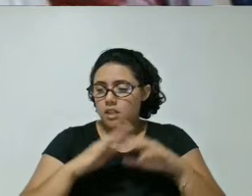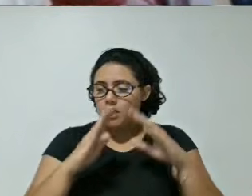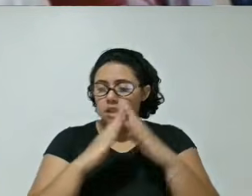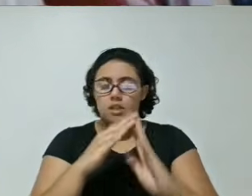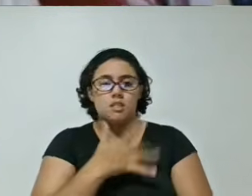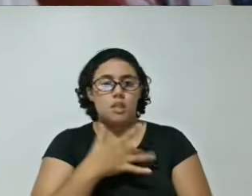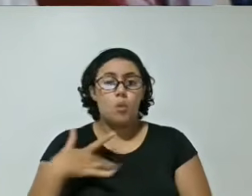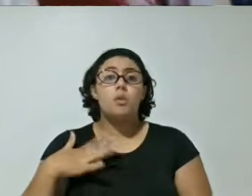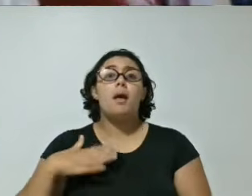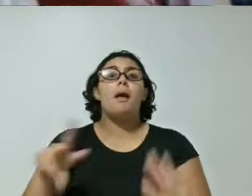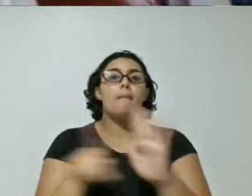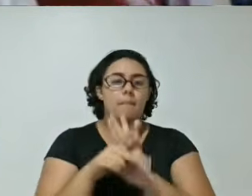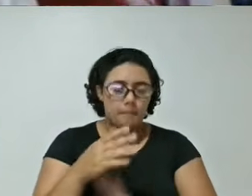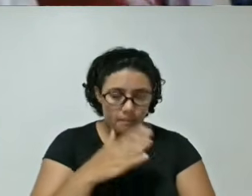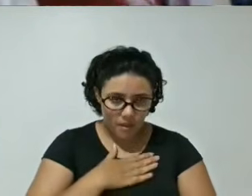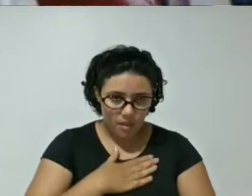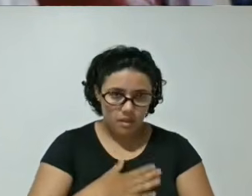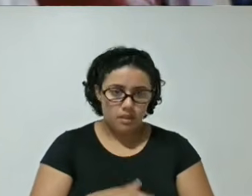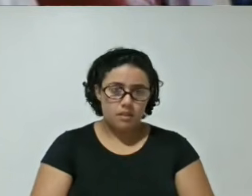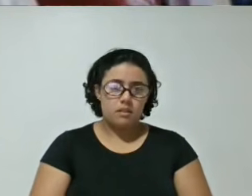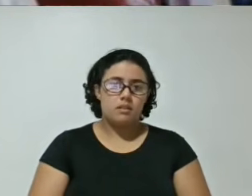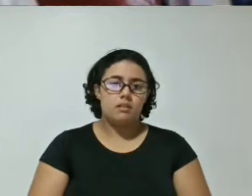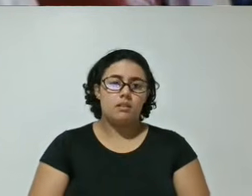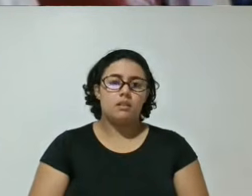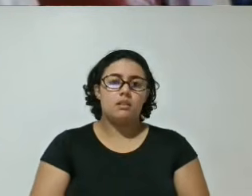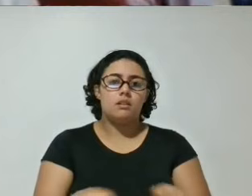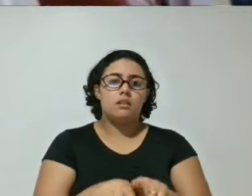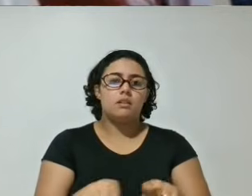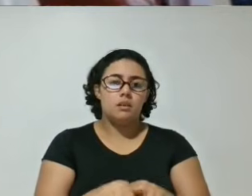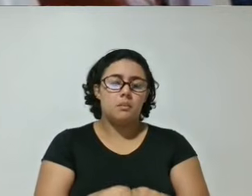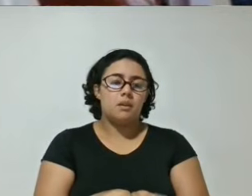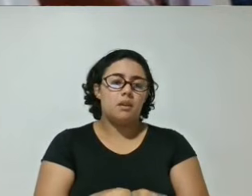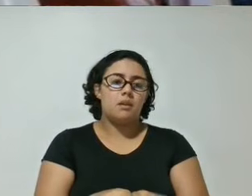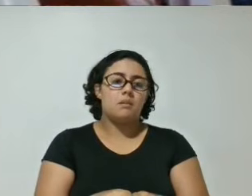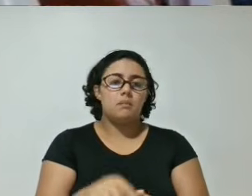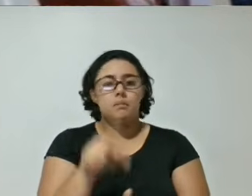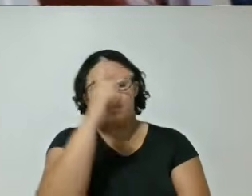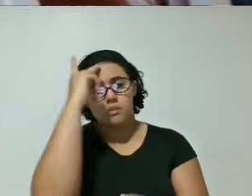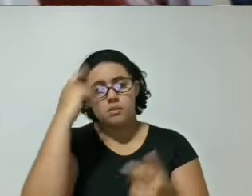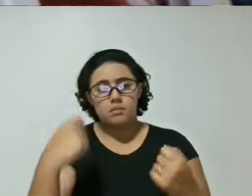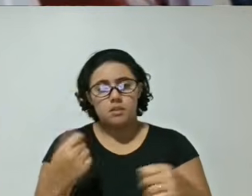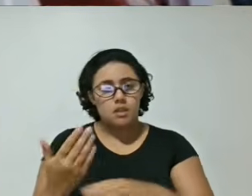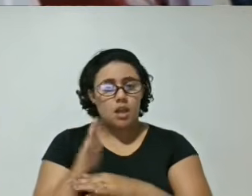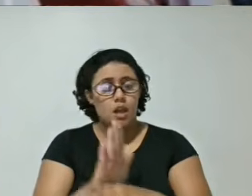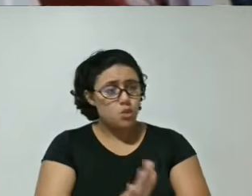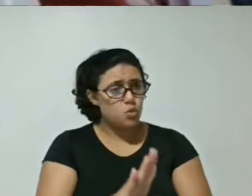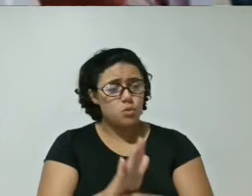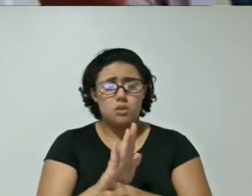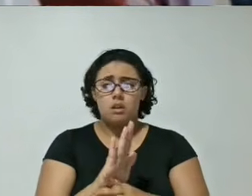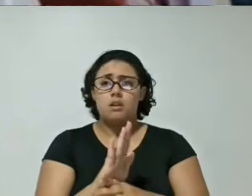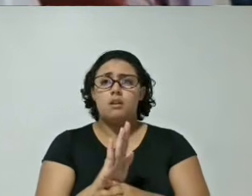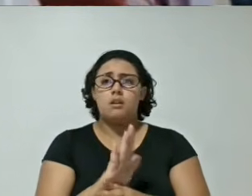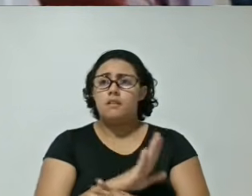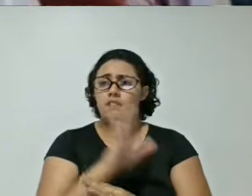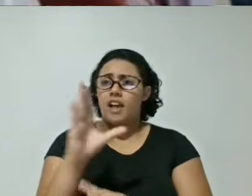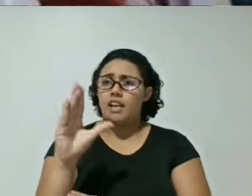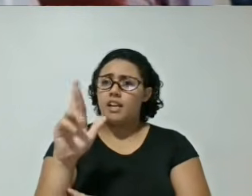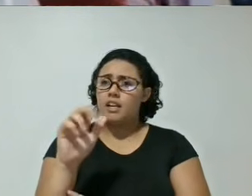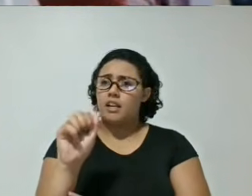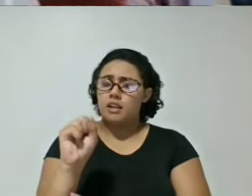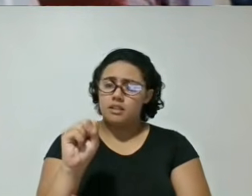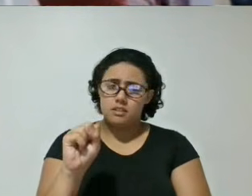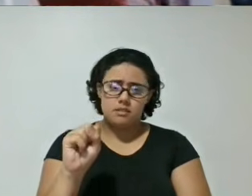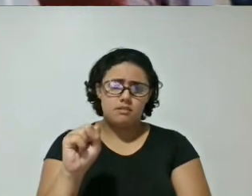necessitado se reconhece no CRAS, no centro de referência, né, da ciência social. Então, o equipamento da cultura é